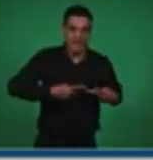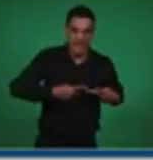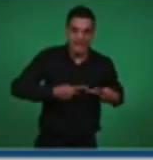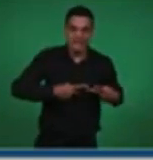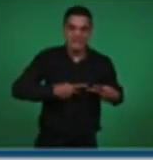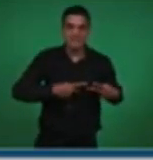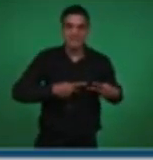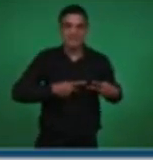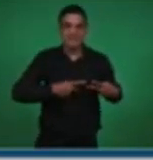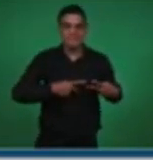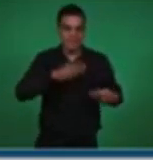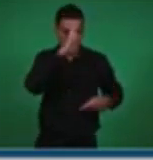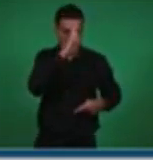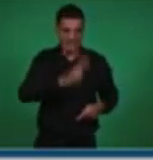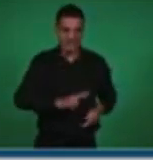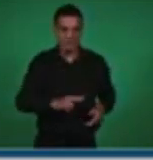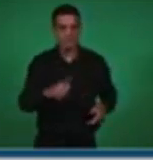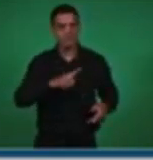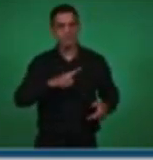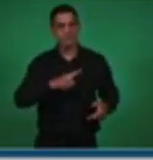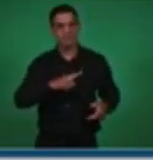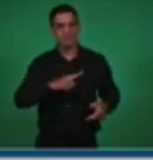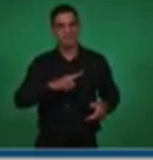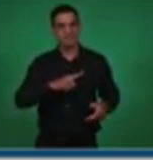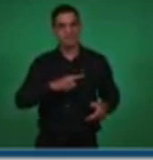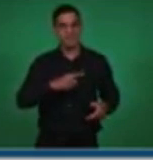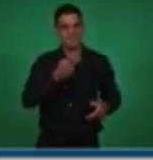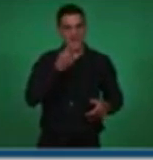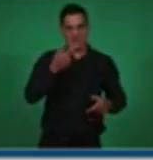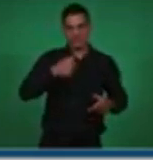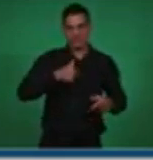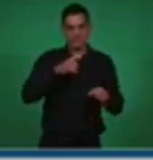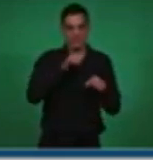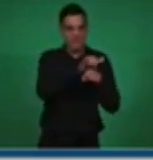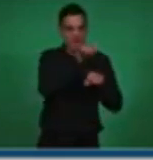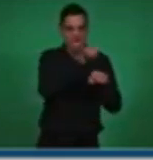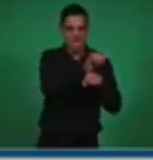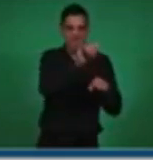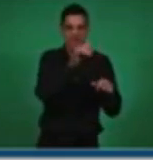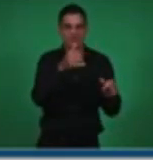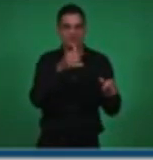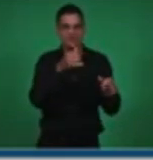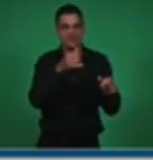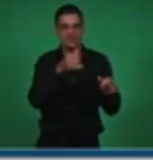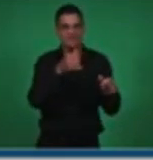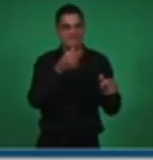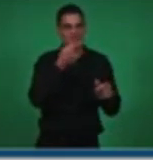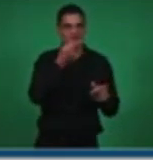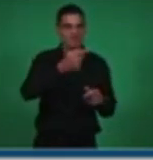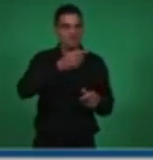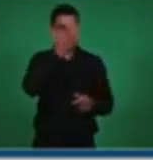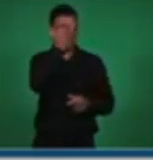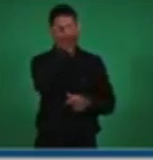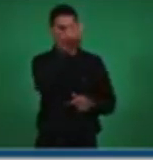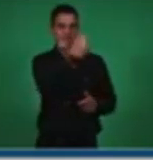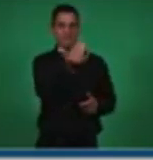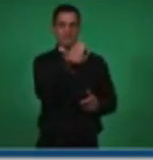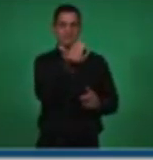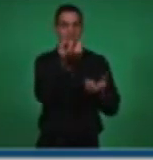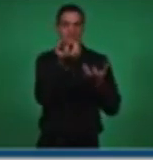juntos, dizendo-se sábios, tornaram-se loucos, e mudaram a glória do